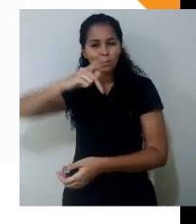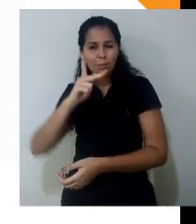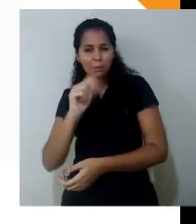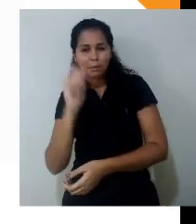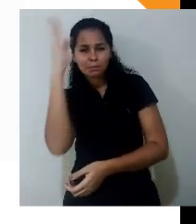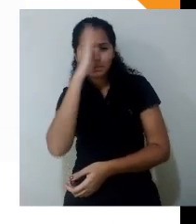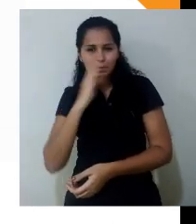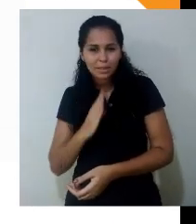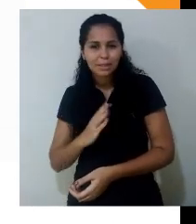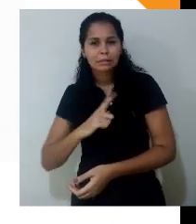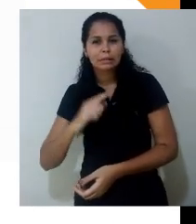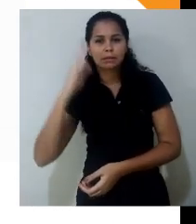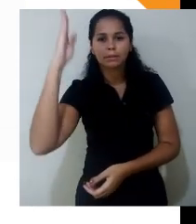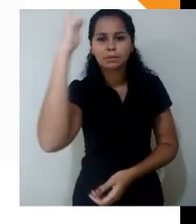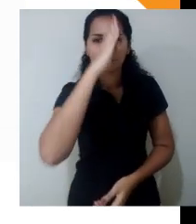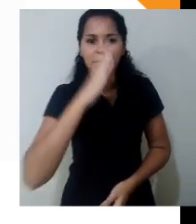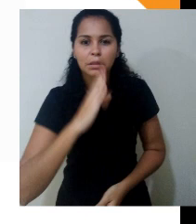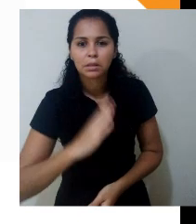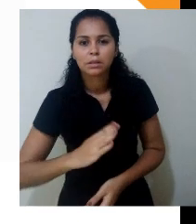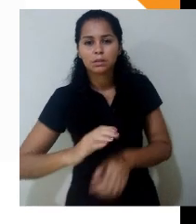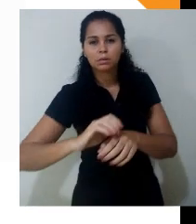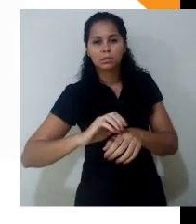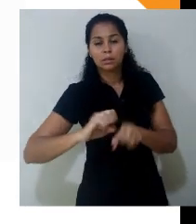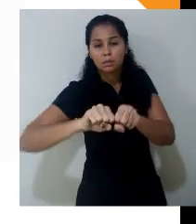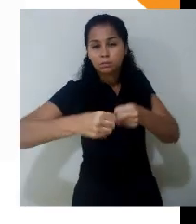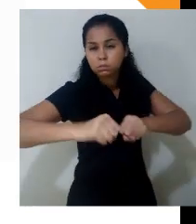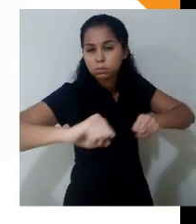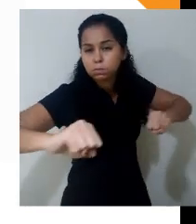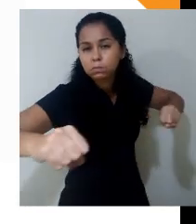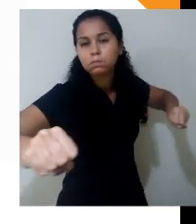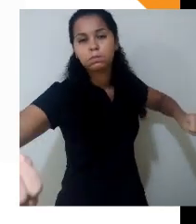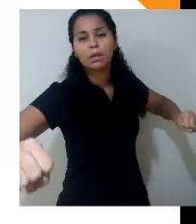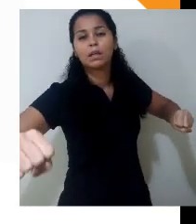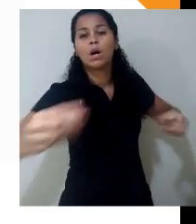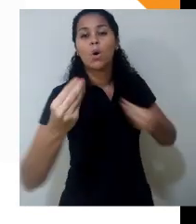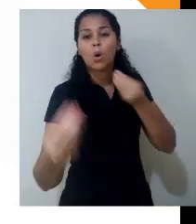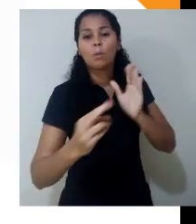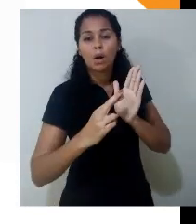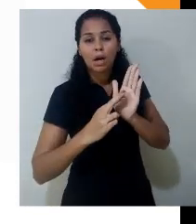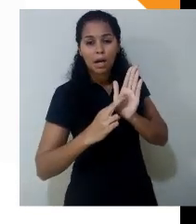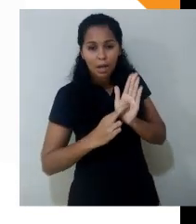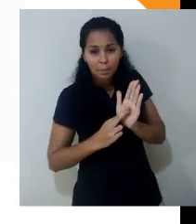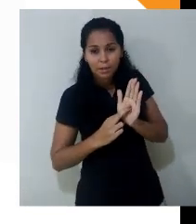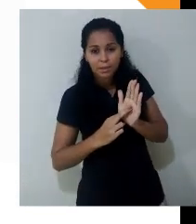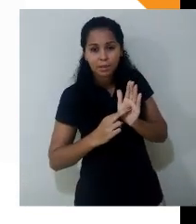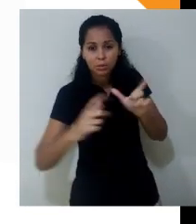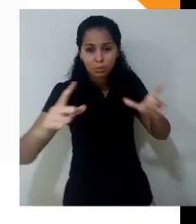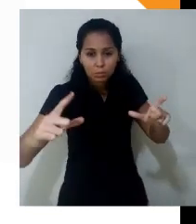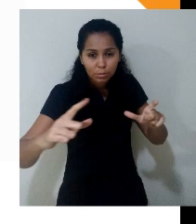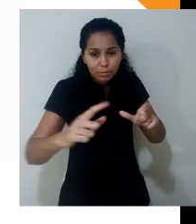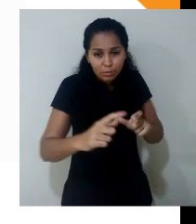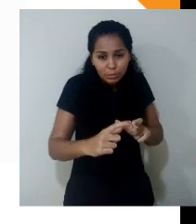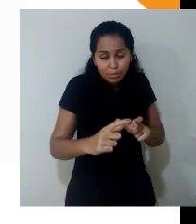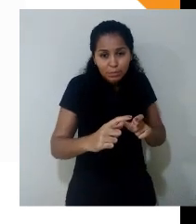o Brasil inteiro, que é um objeto, digamos assim, muito grande, e represento ele numa figurinha.